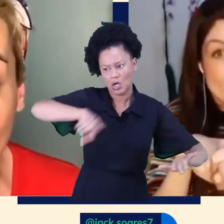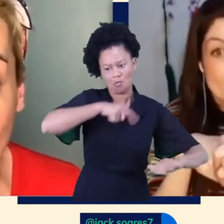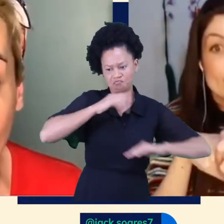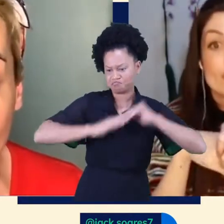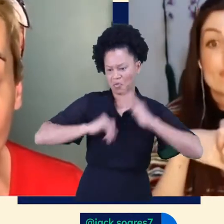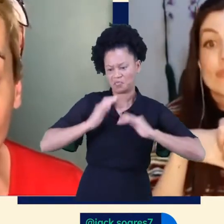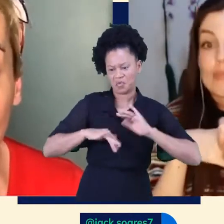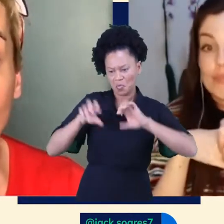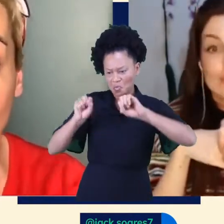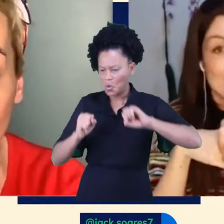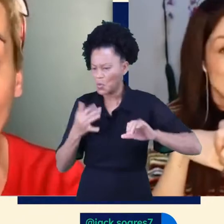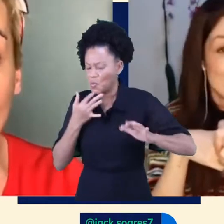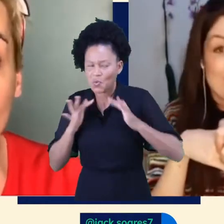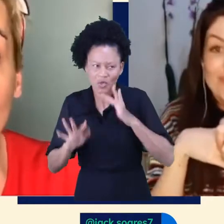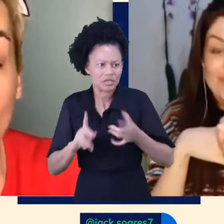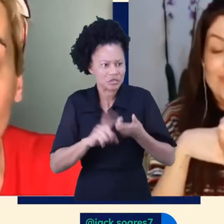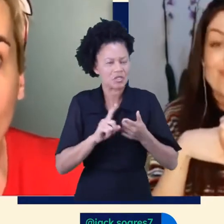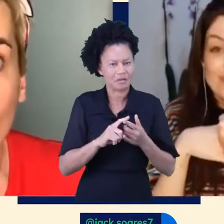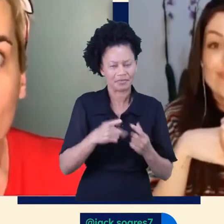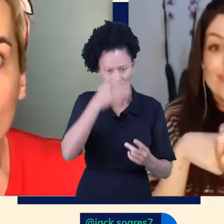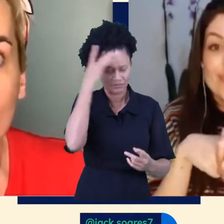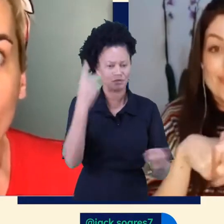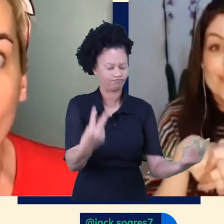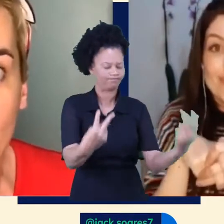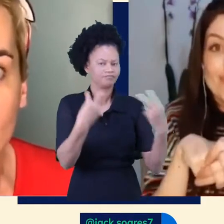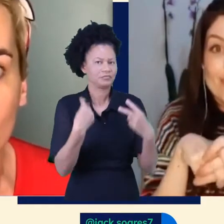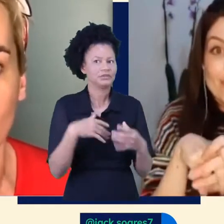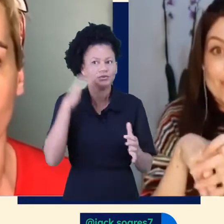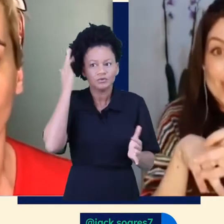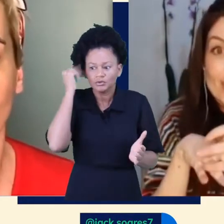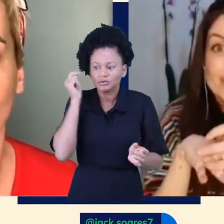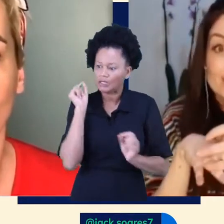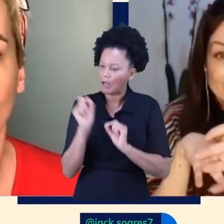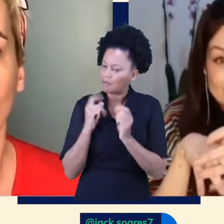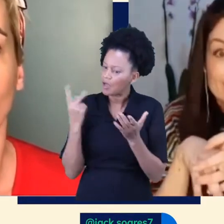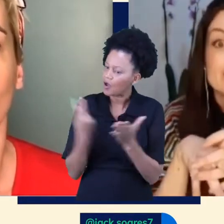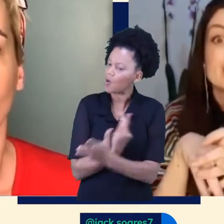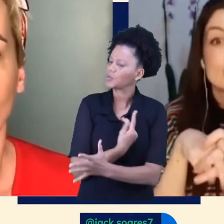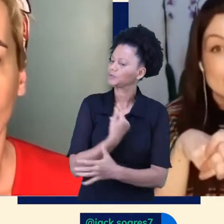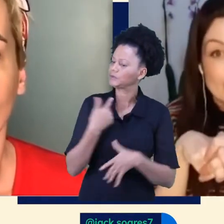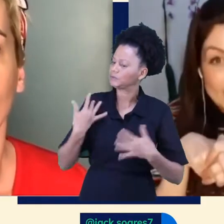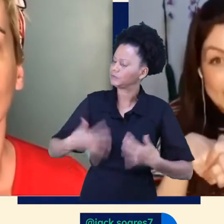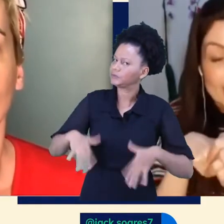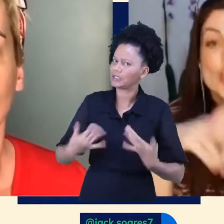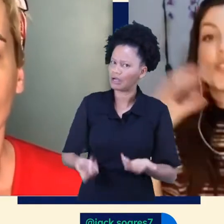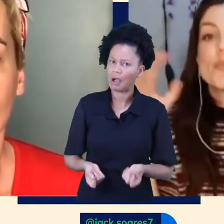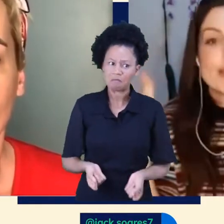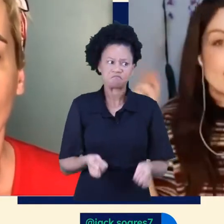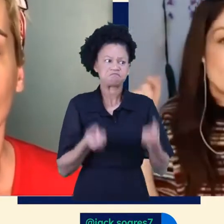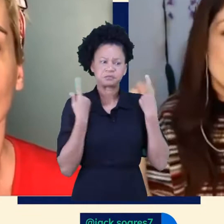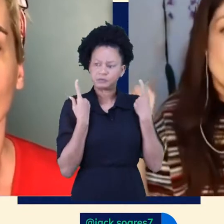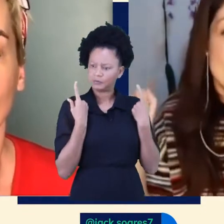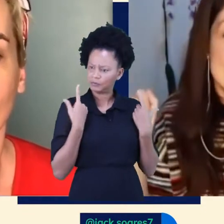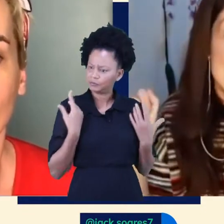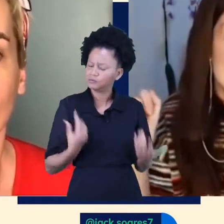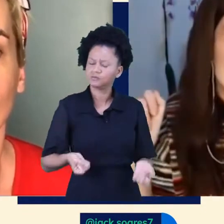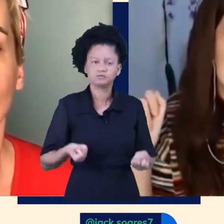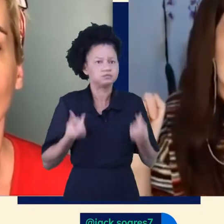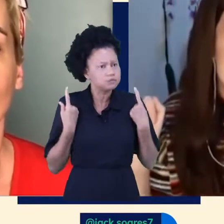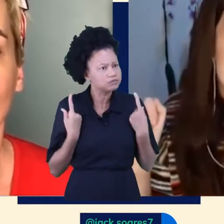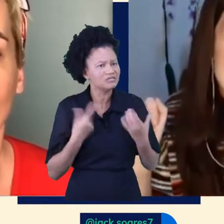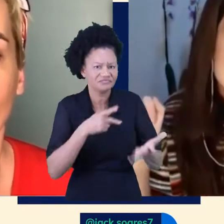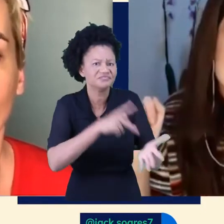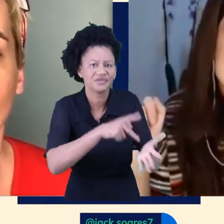ideia de que isso acontece e estão falando que é um absurdo. E é um absurdo mesmo. Sim, gente, pesquisem lá, vocês vão